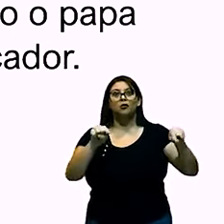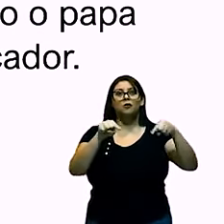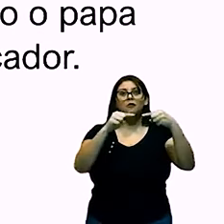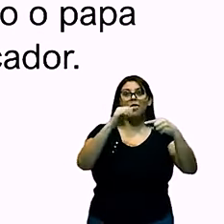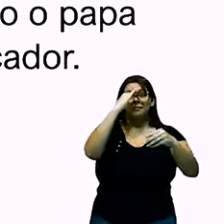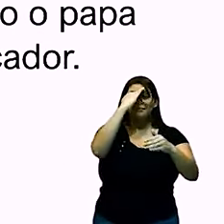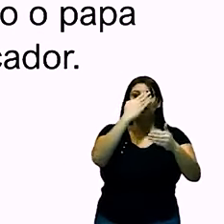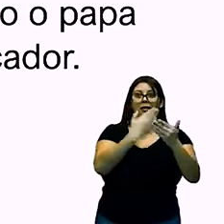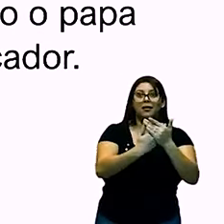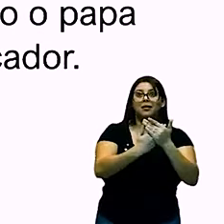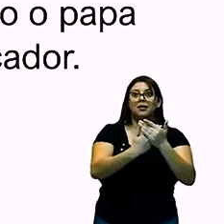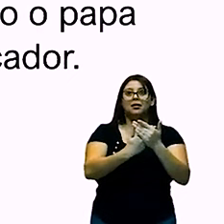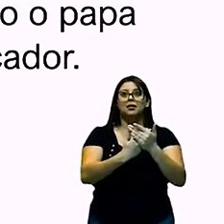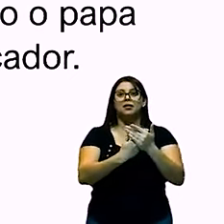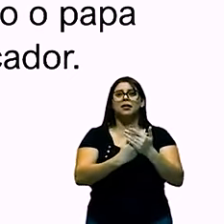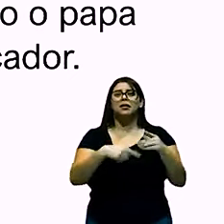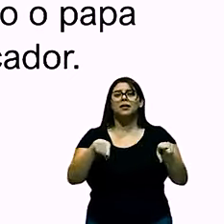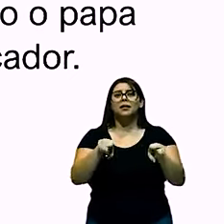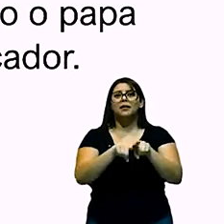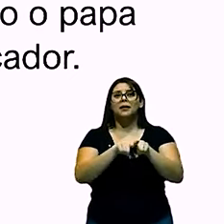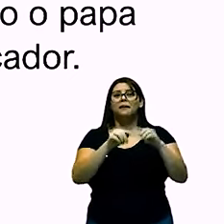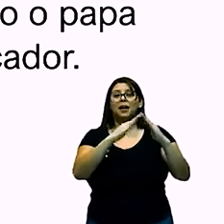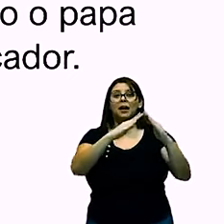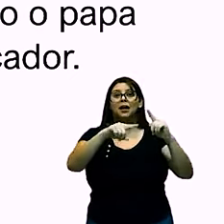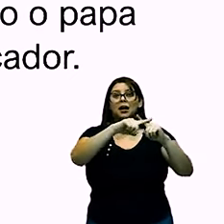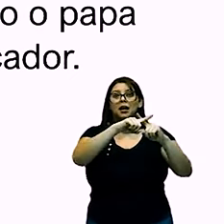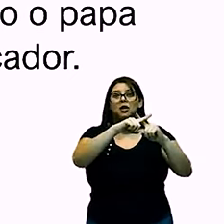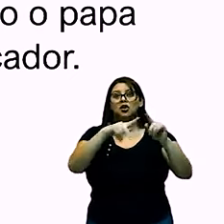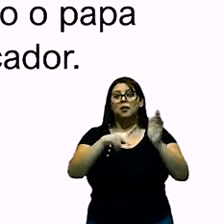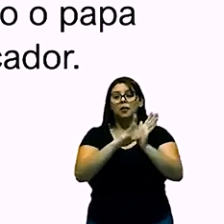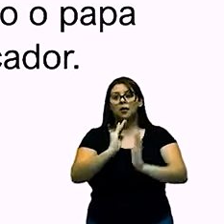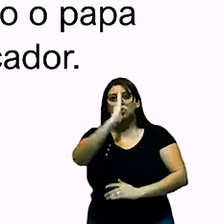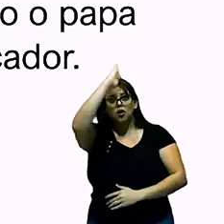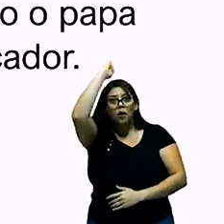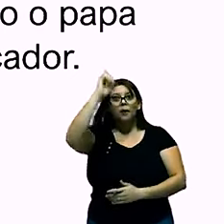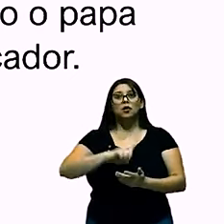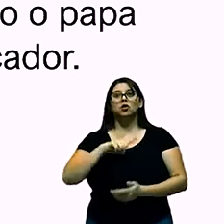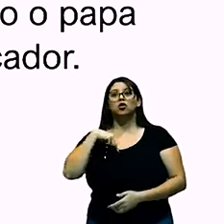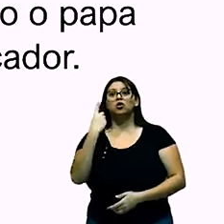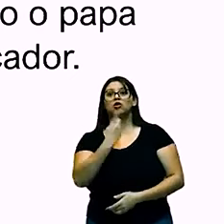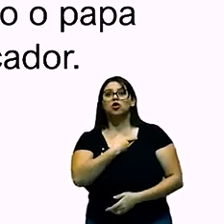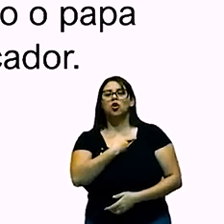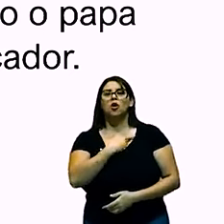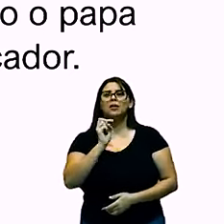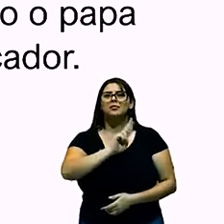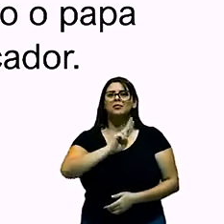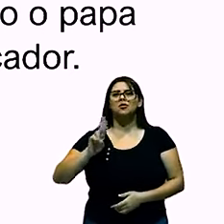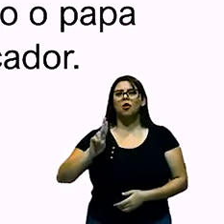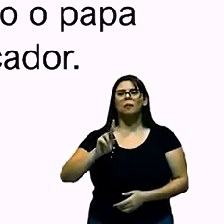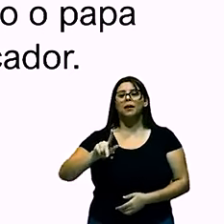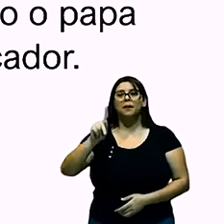com as escrituras. Por isso que nós somos chamados de protestantes. E eles também foram passados a ser chamados de